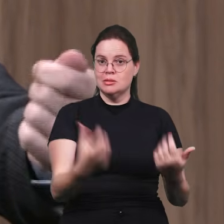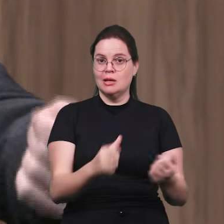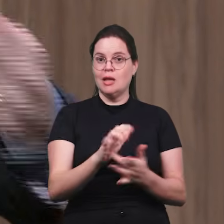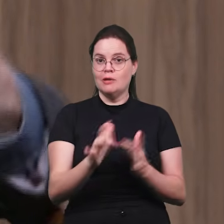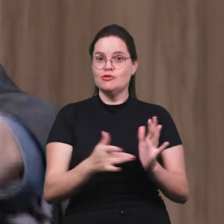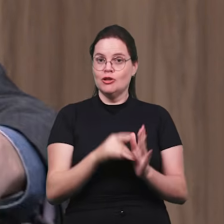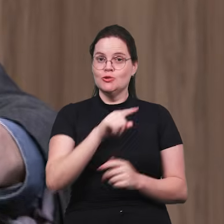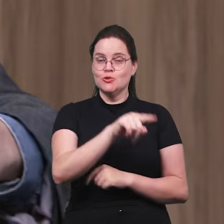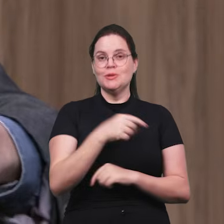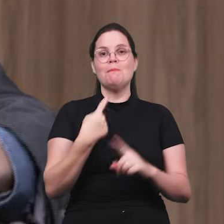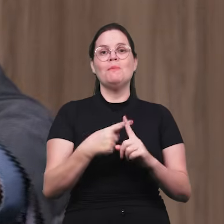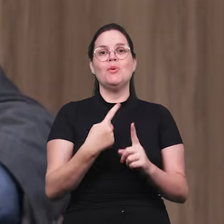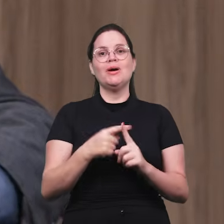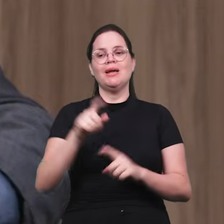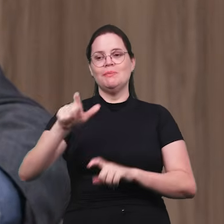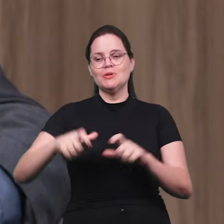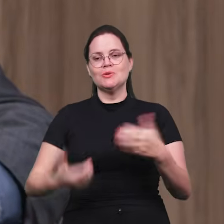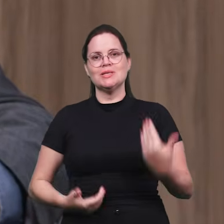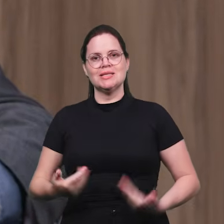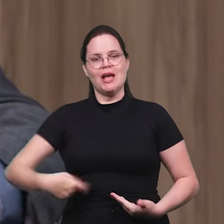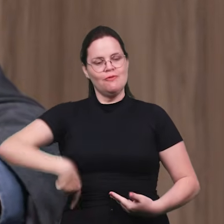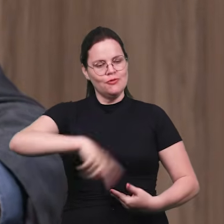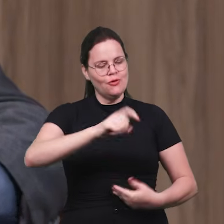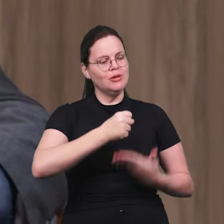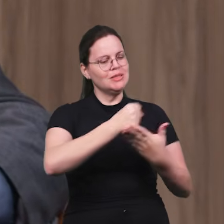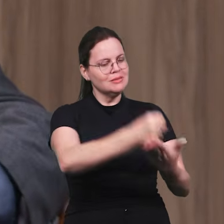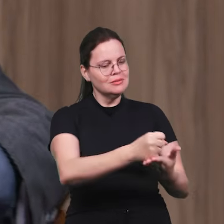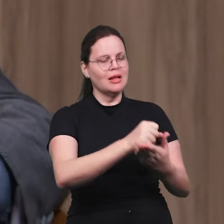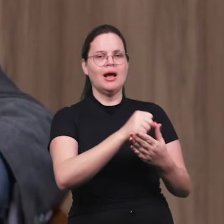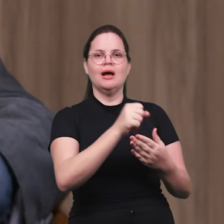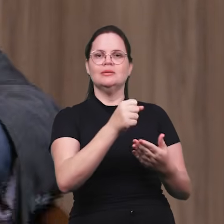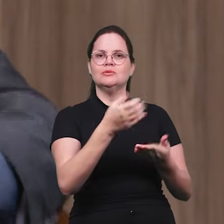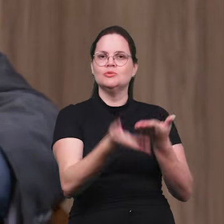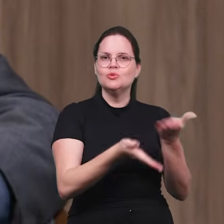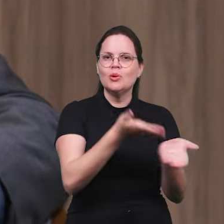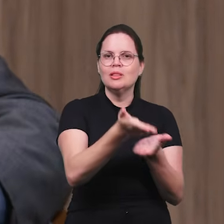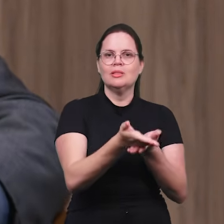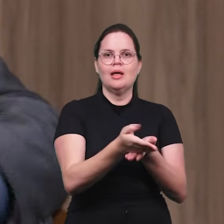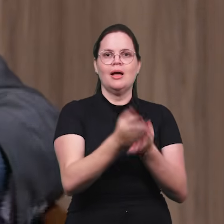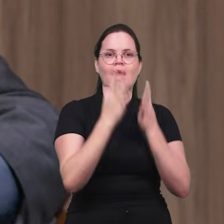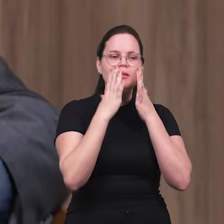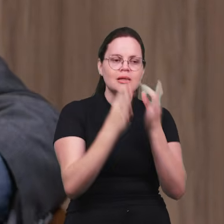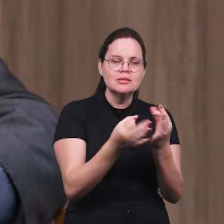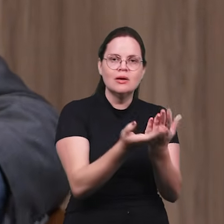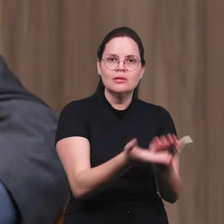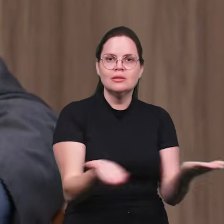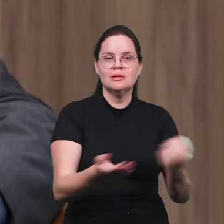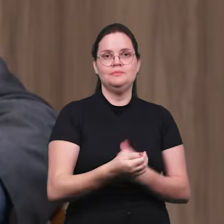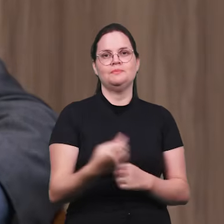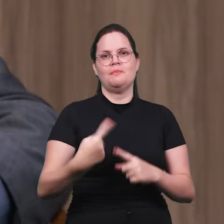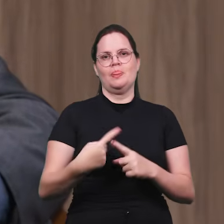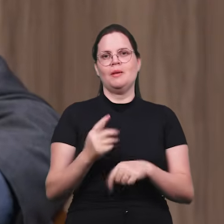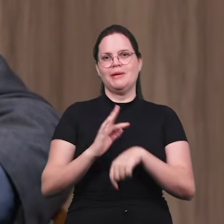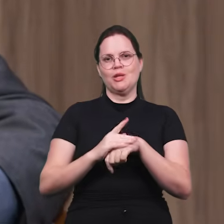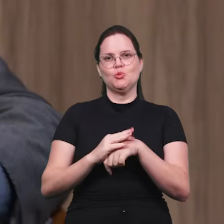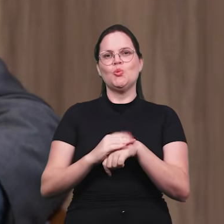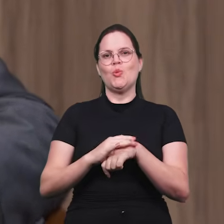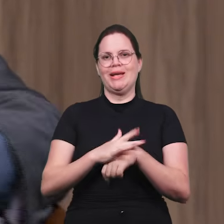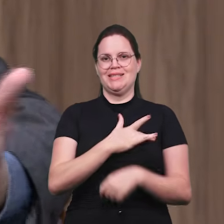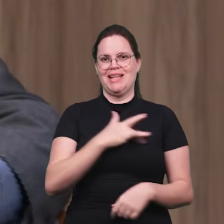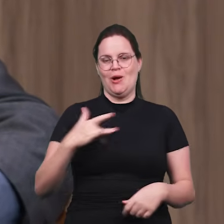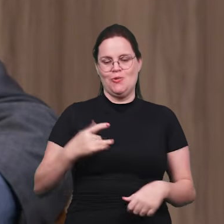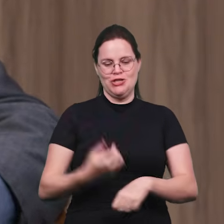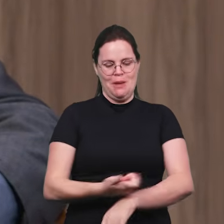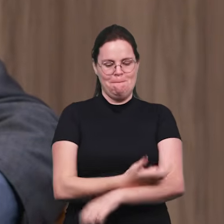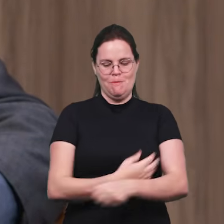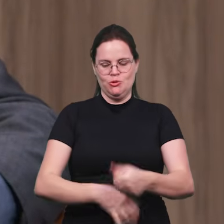foram assistidas e bem assistidas, foram ouvidas. A doença naturalmente traz uma fragilidade emocional muito,